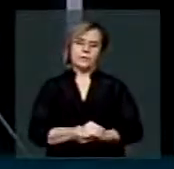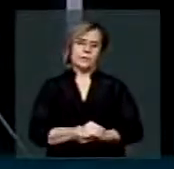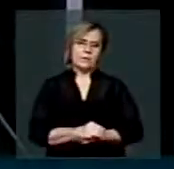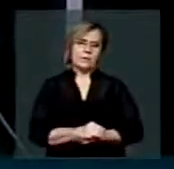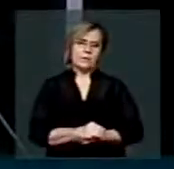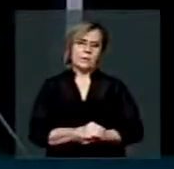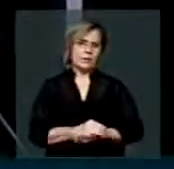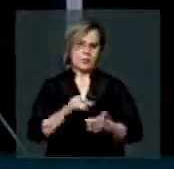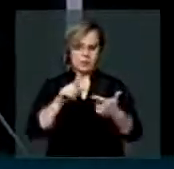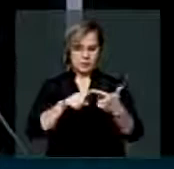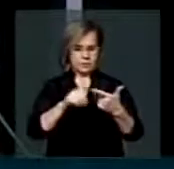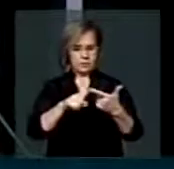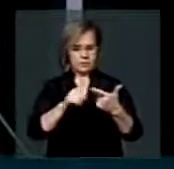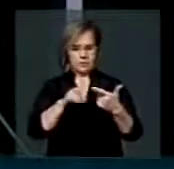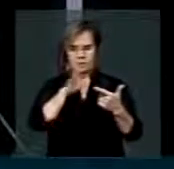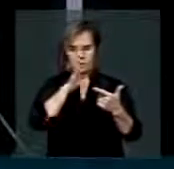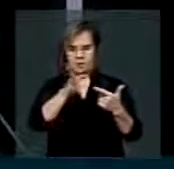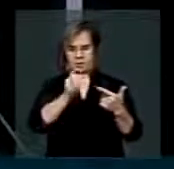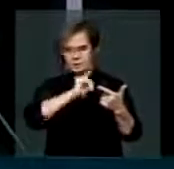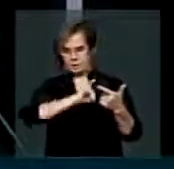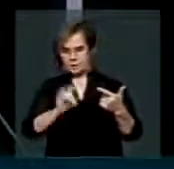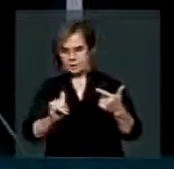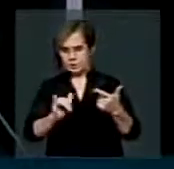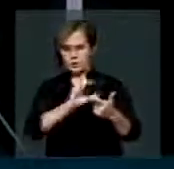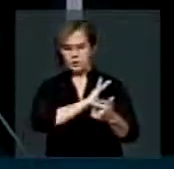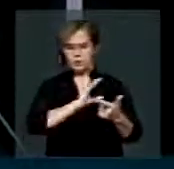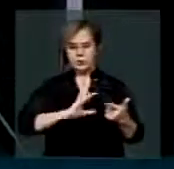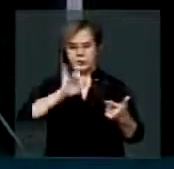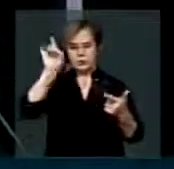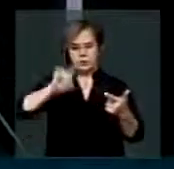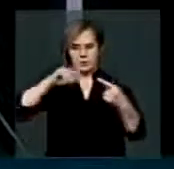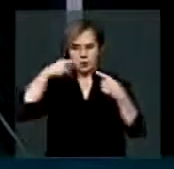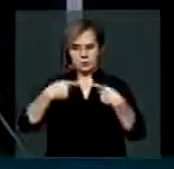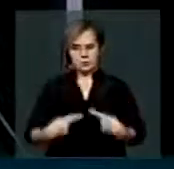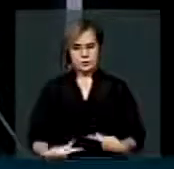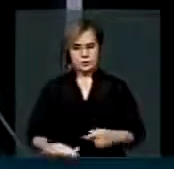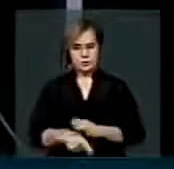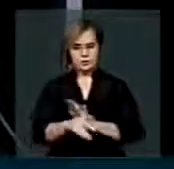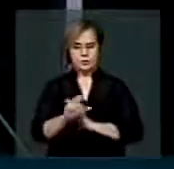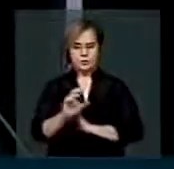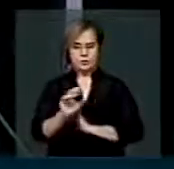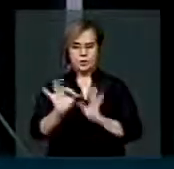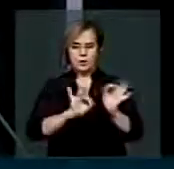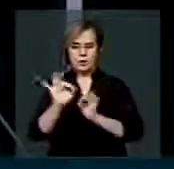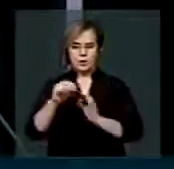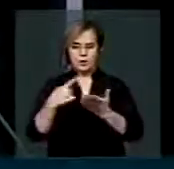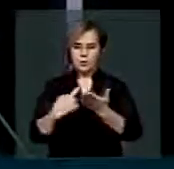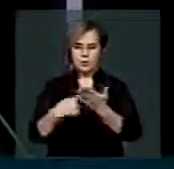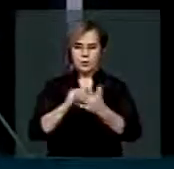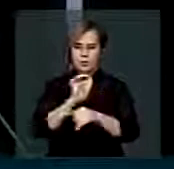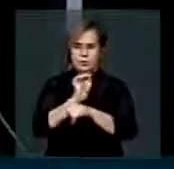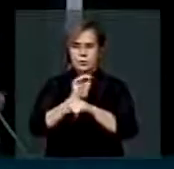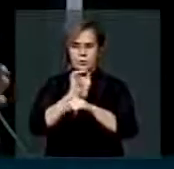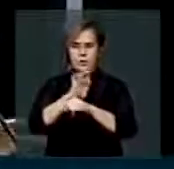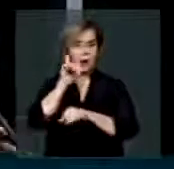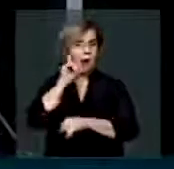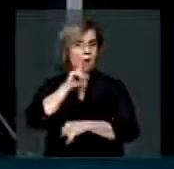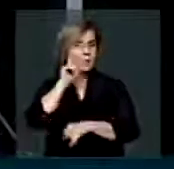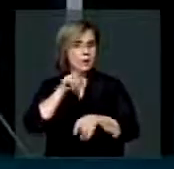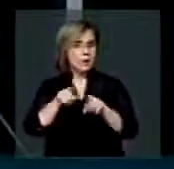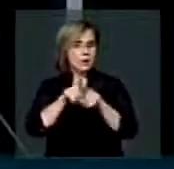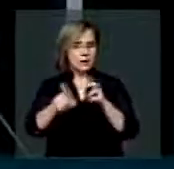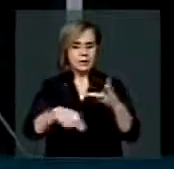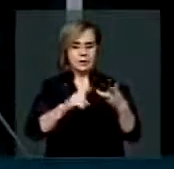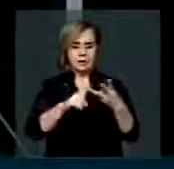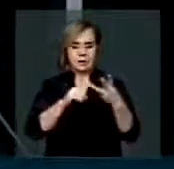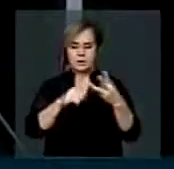Unidas, uma outra denúncia para a Comissão de Direitos Humanos da Organização dos Estados Americanos e uma outra